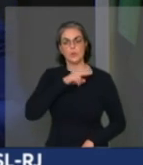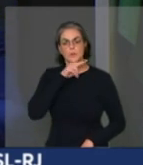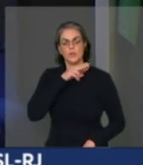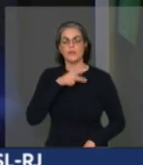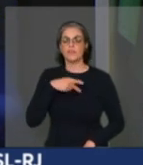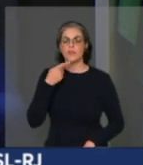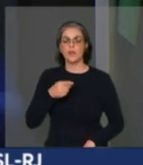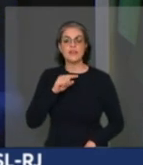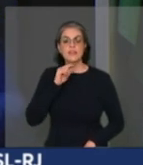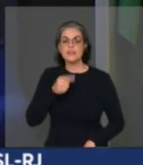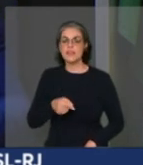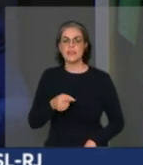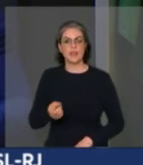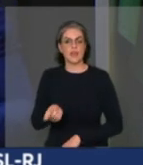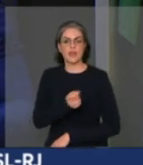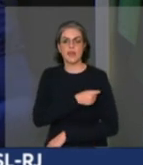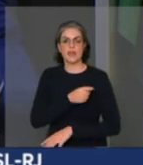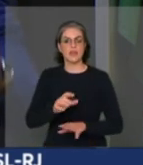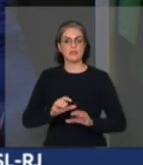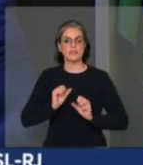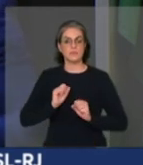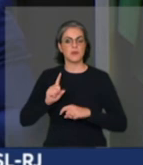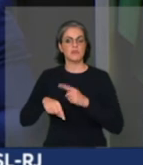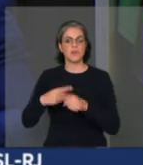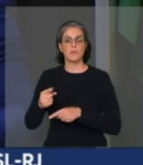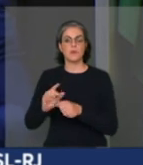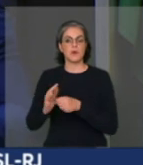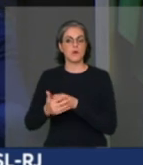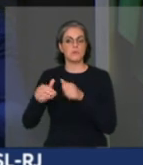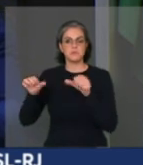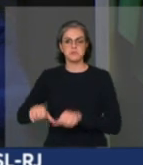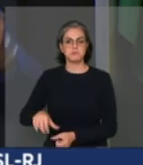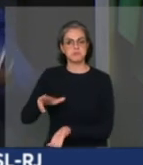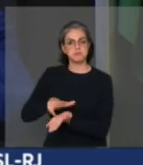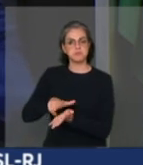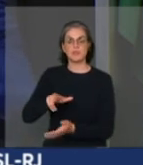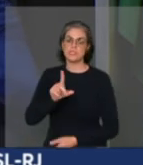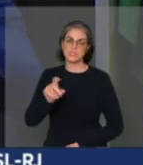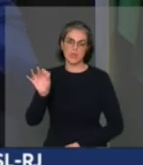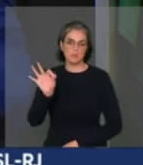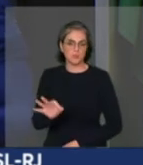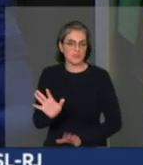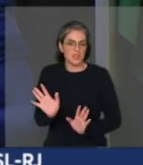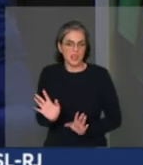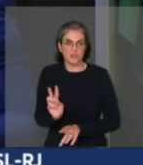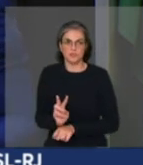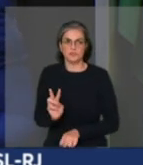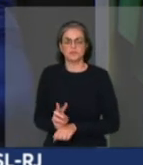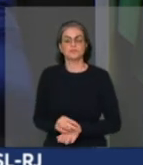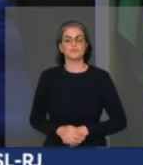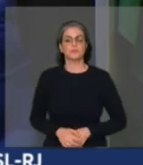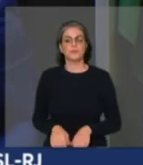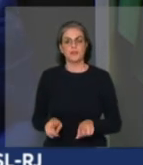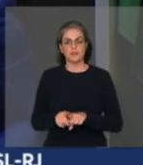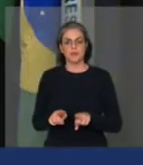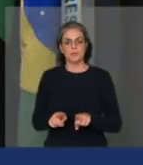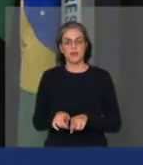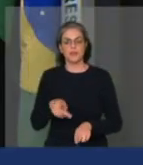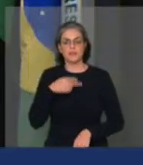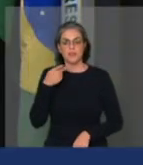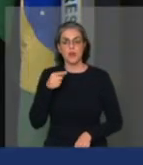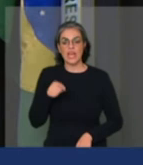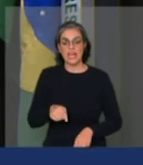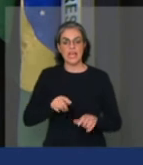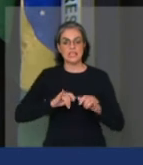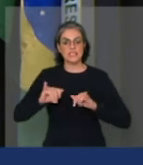voluntários que receberam a vacina foram internados em por cento de eficácia nesse sentido ainda dizendo que iriam enviar essas